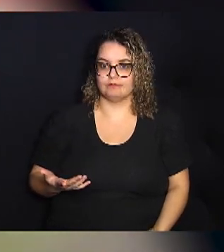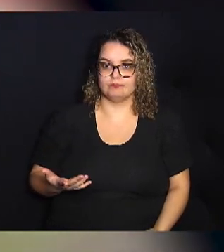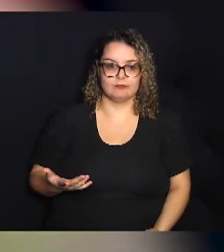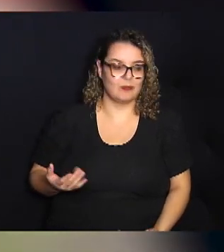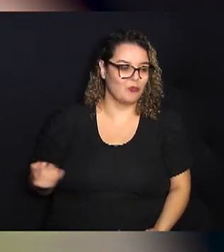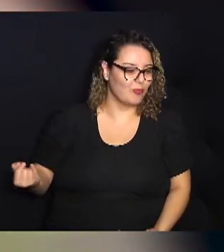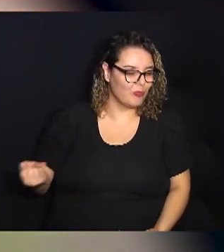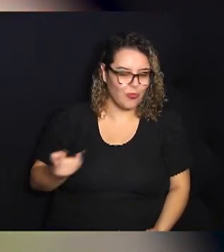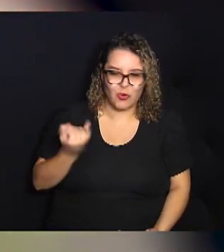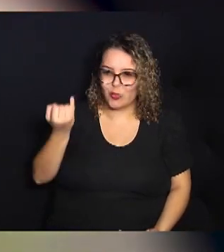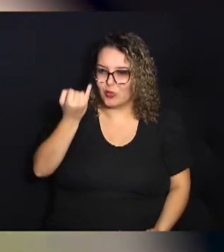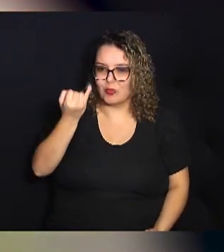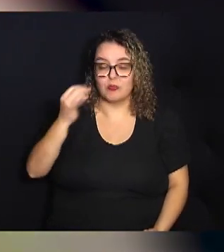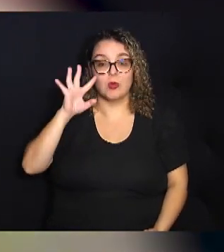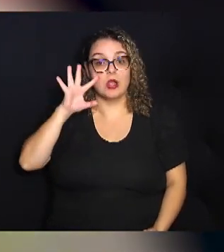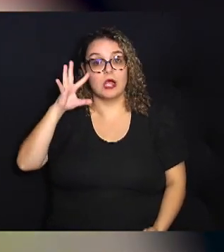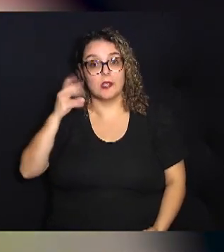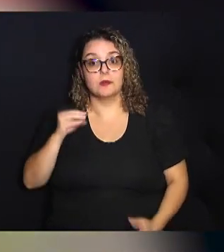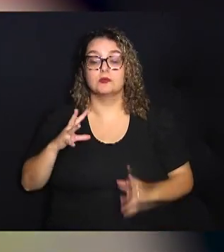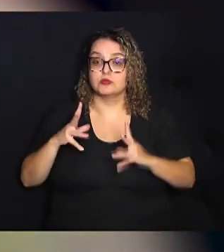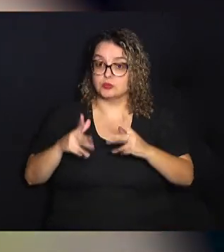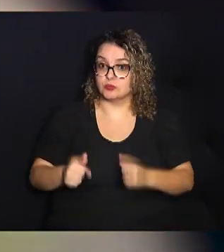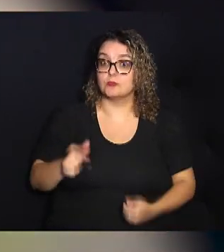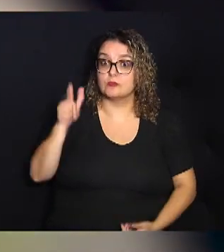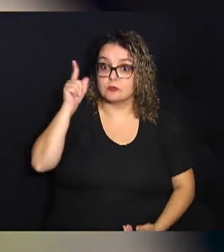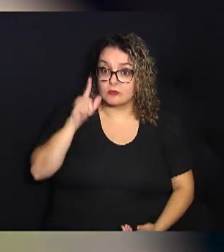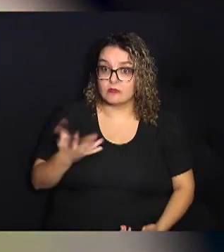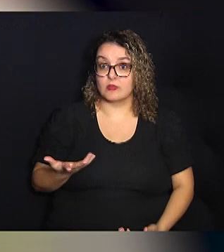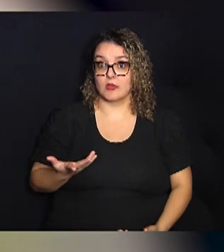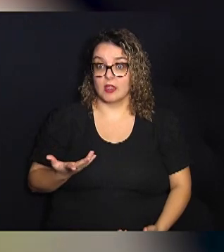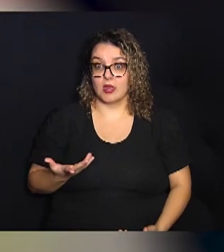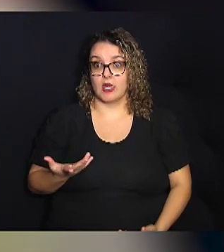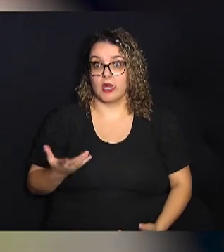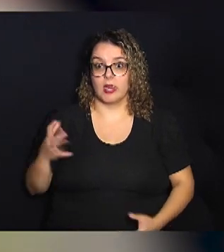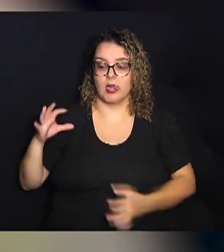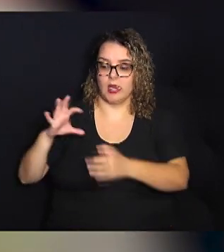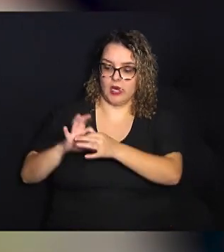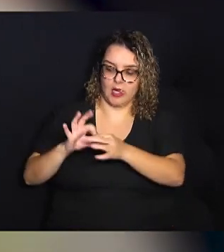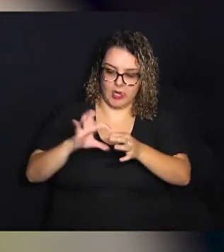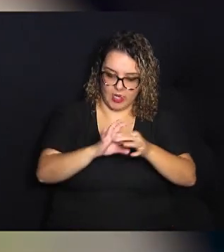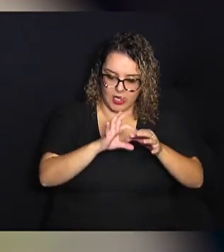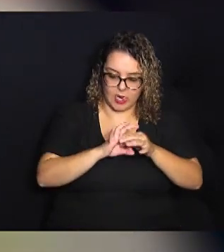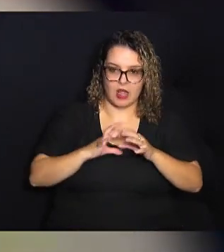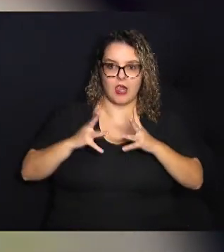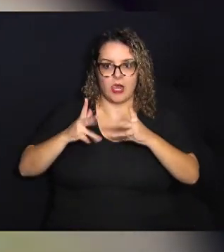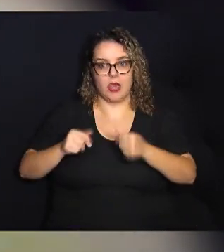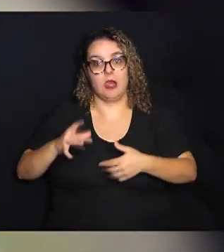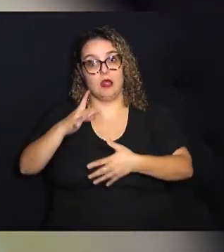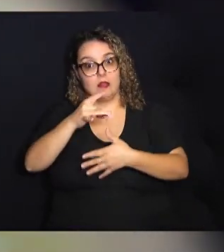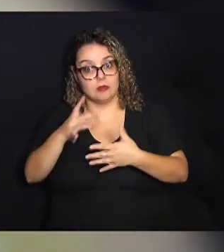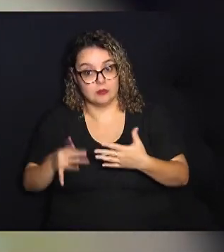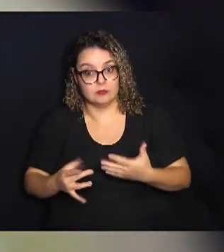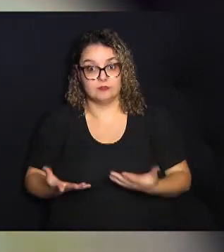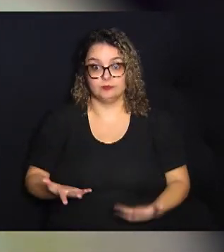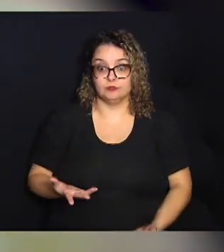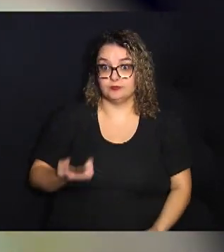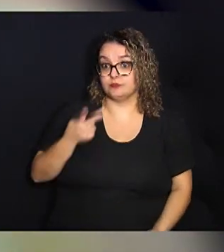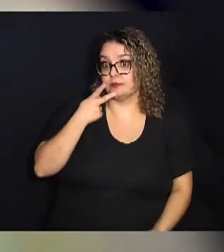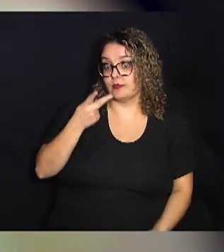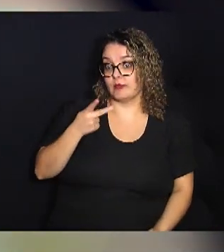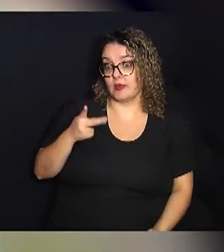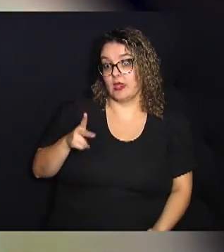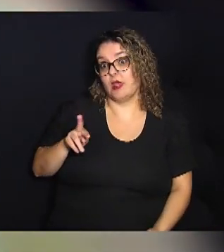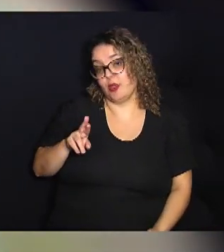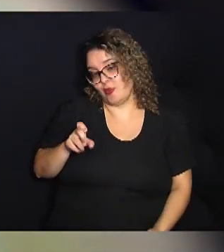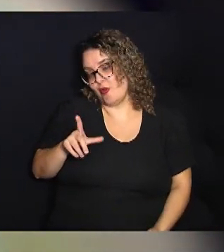indispensável para que a gente compreenda tudo e para que a gente consiga fazer o link de todos esses componentes. E falar da roda